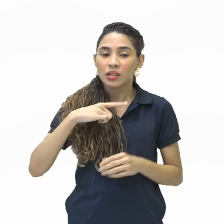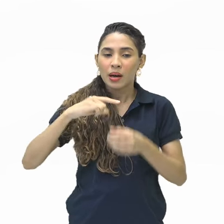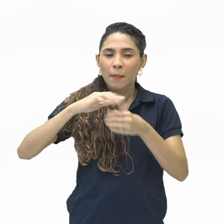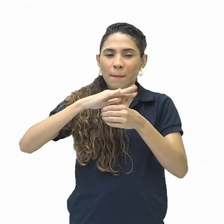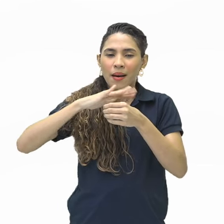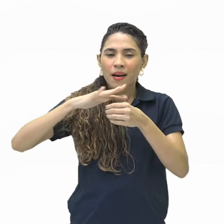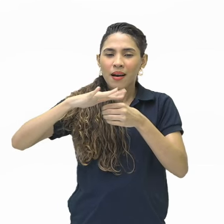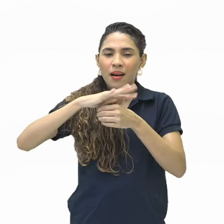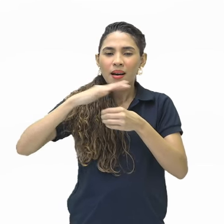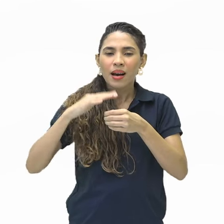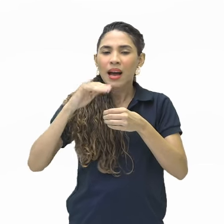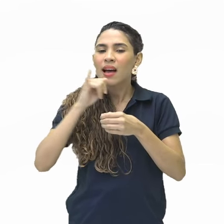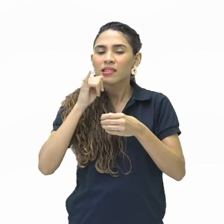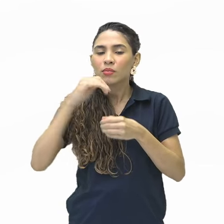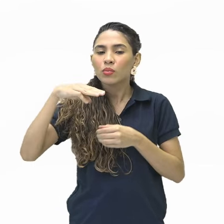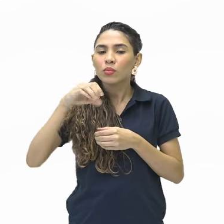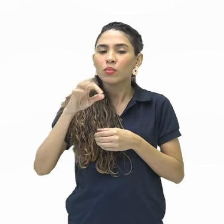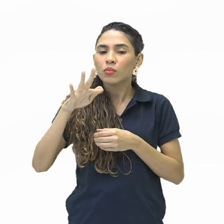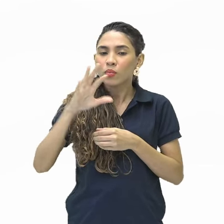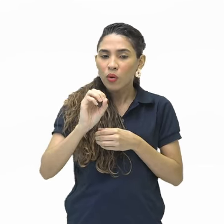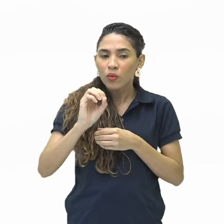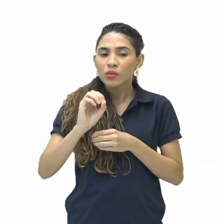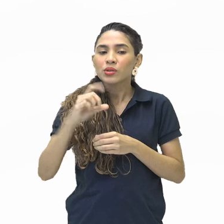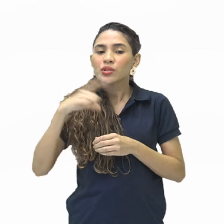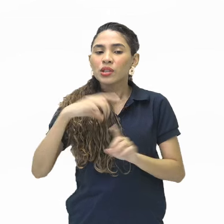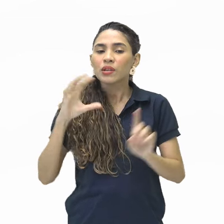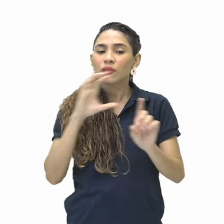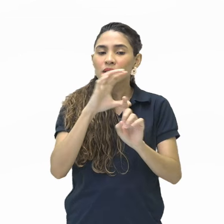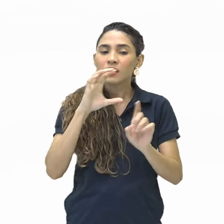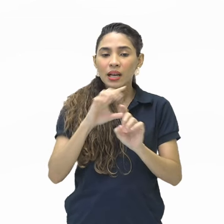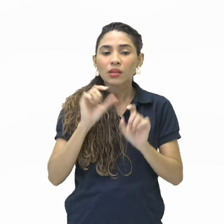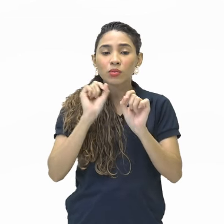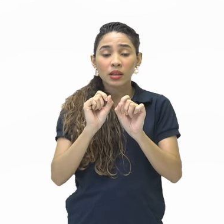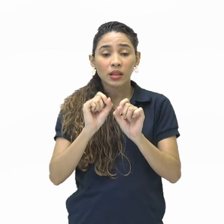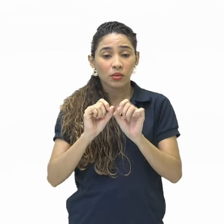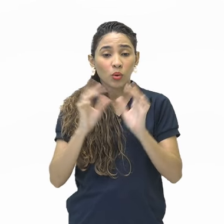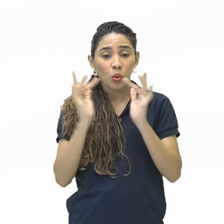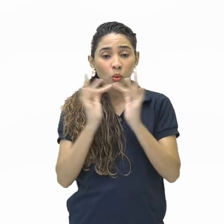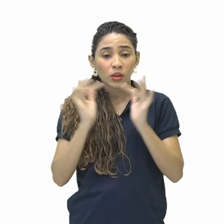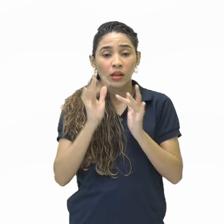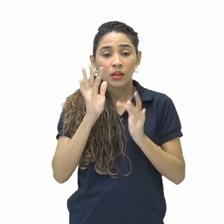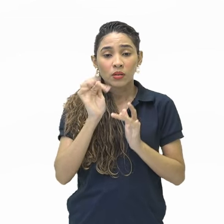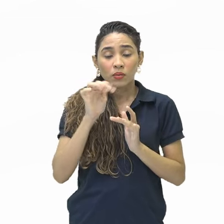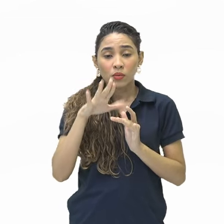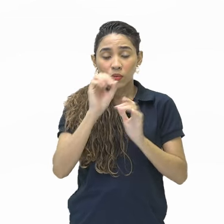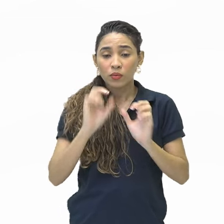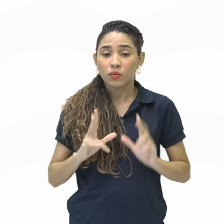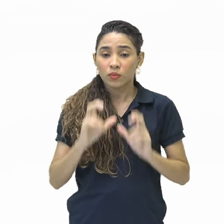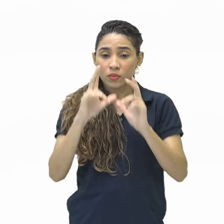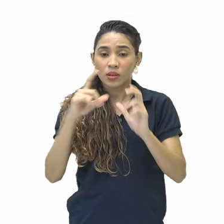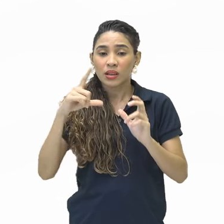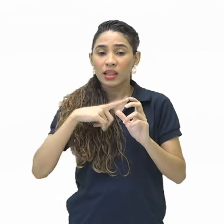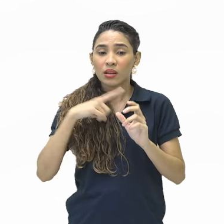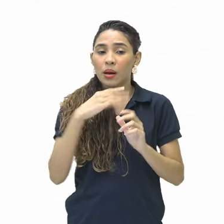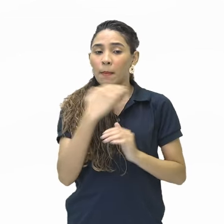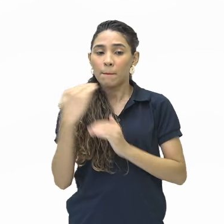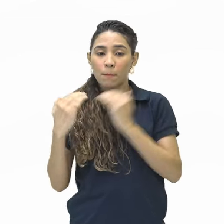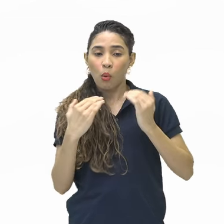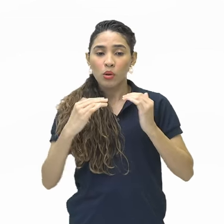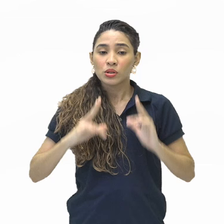uma espécie de mofo, que esse mofo foi causado pela presença de fungos, ocasionando a morte